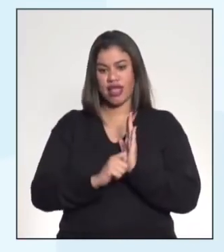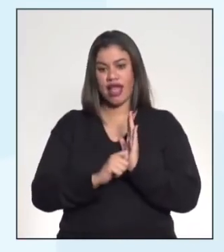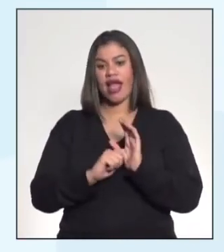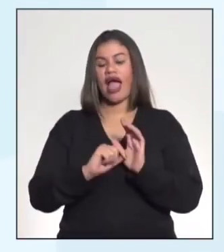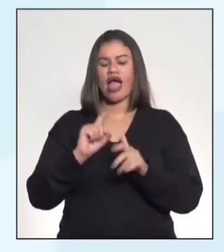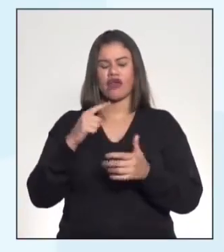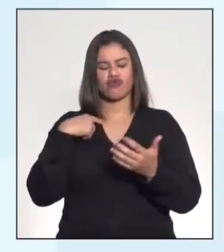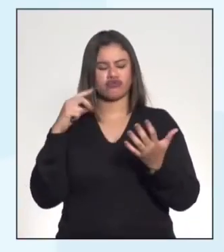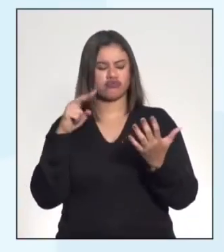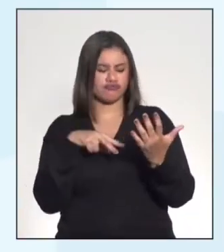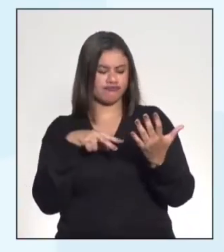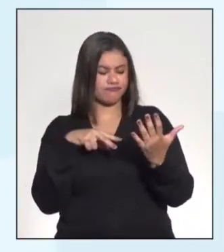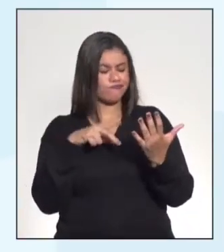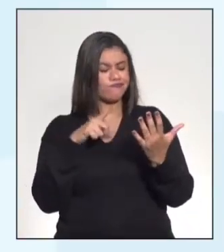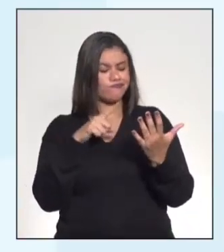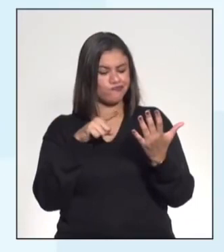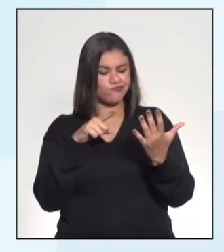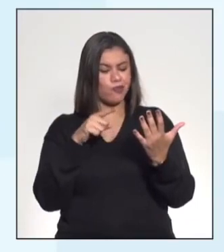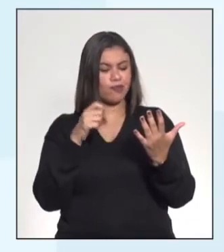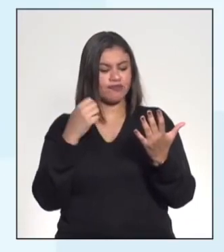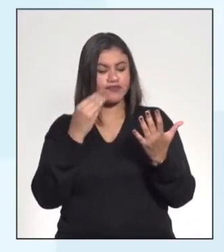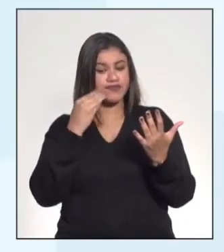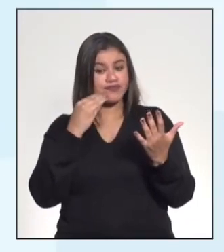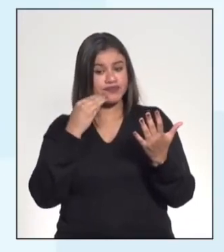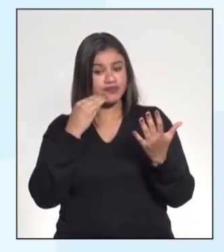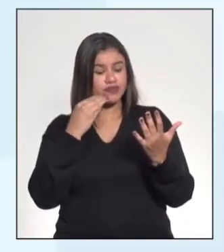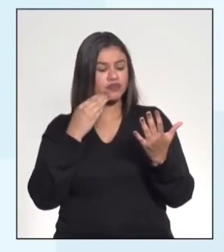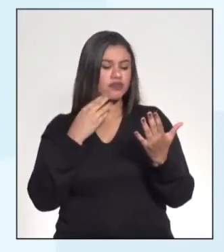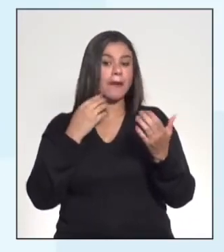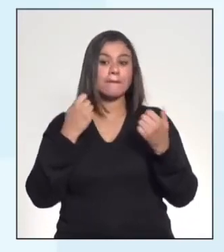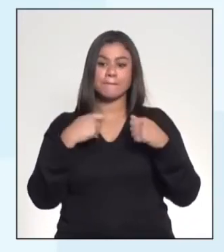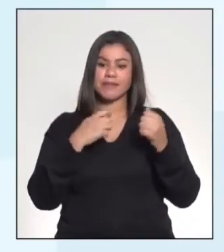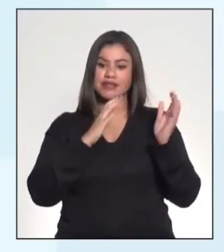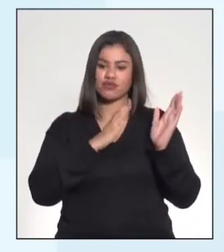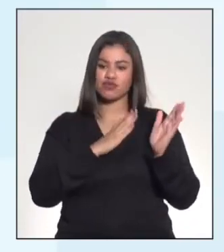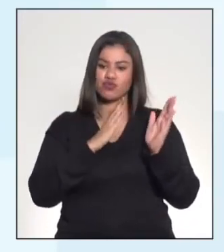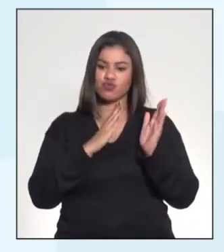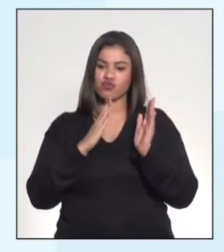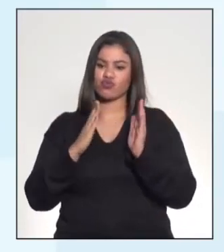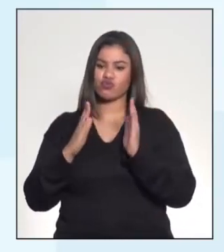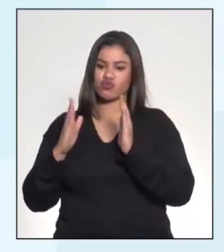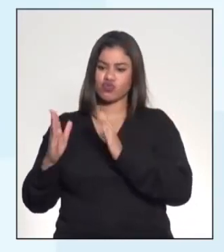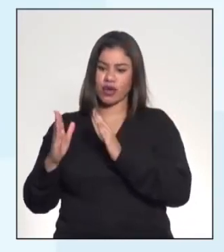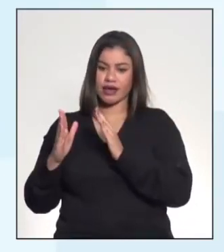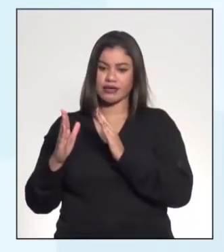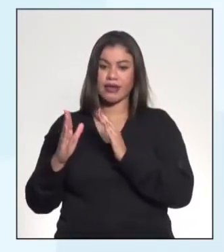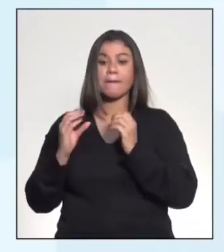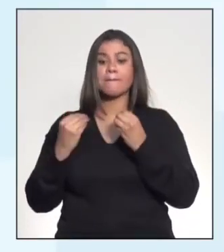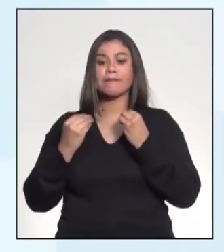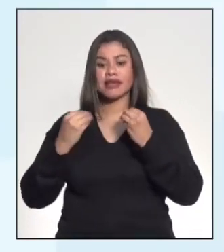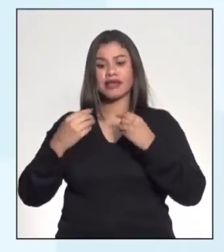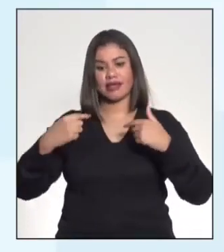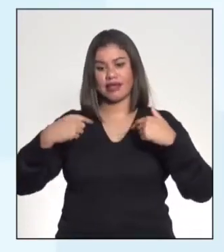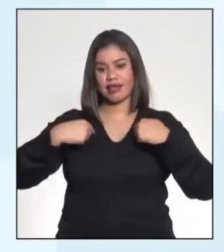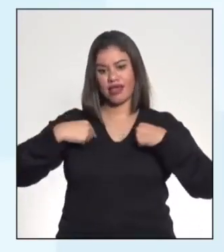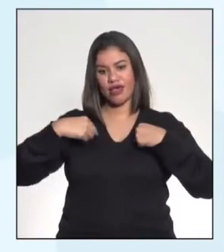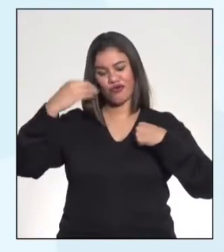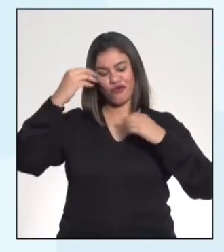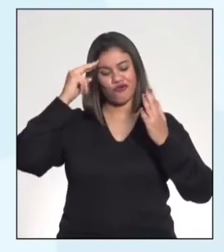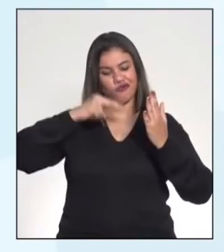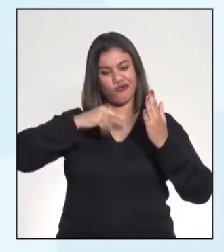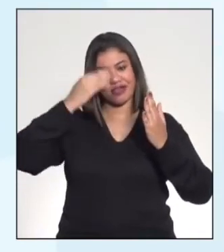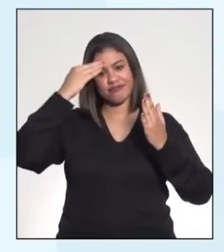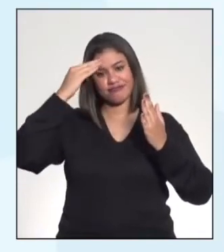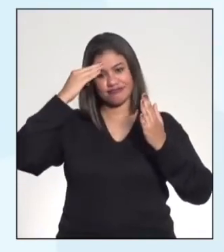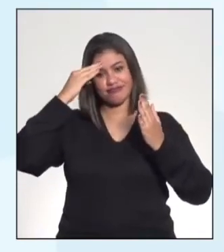você escreveu. Então lembra, tem que ser escrito de uma forma organizada, senão nem você entende, nem ninguém, nem você mesmo consegue entender.